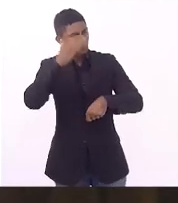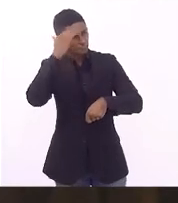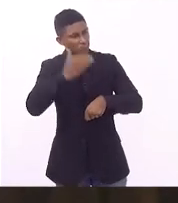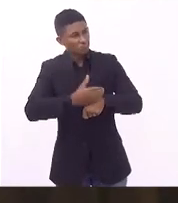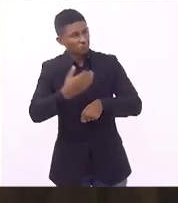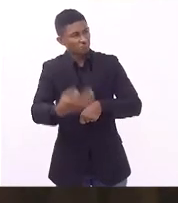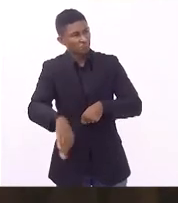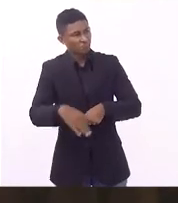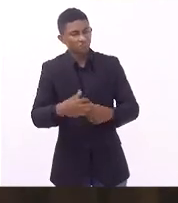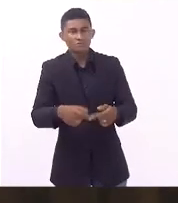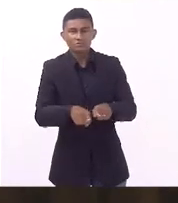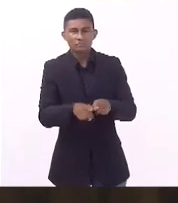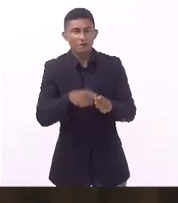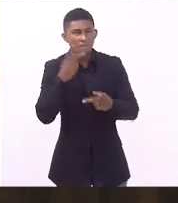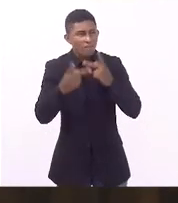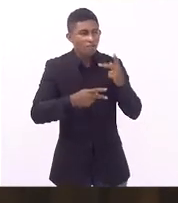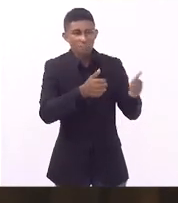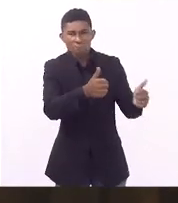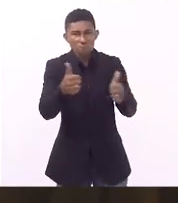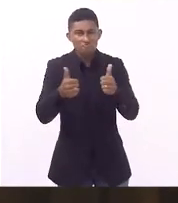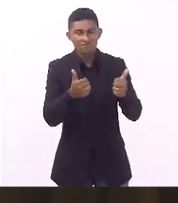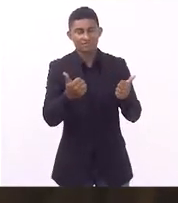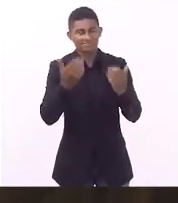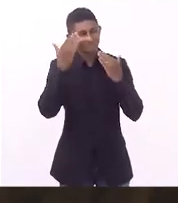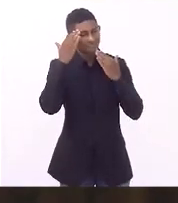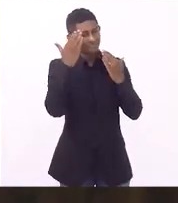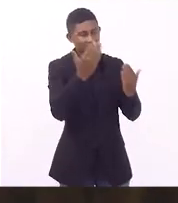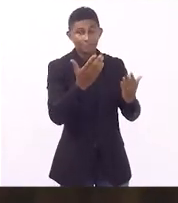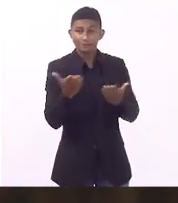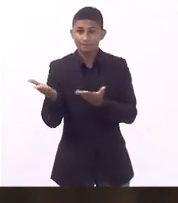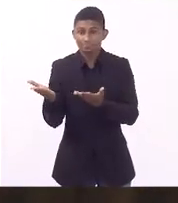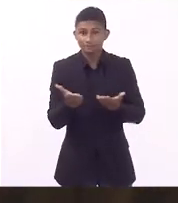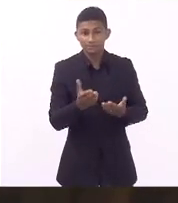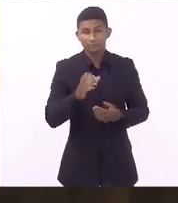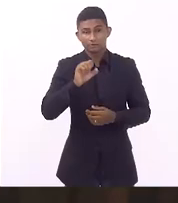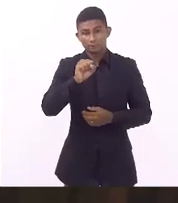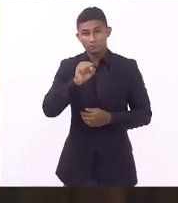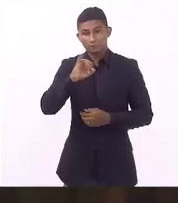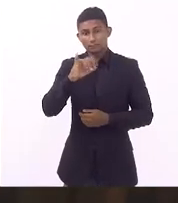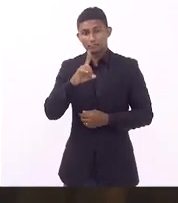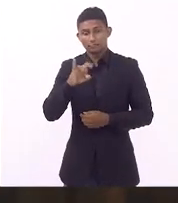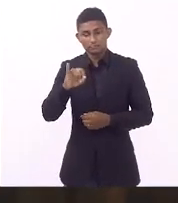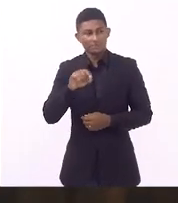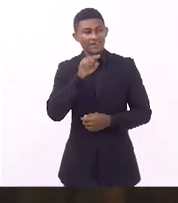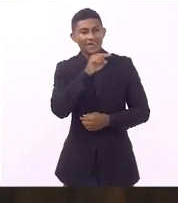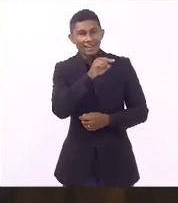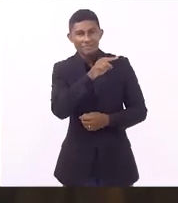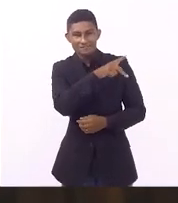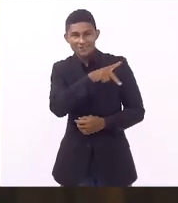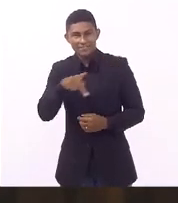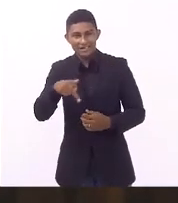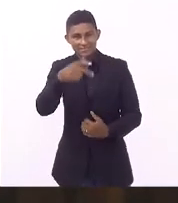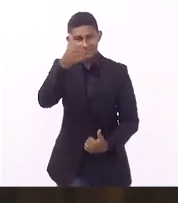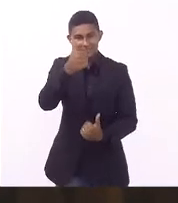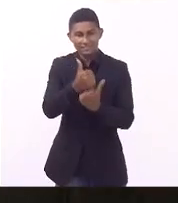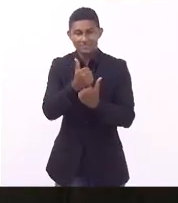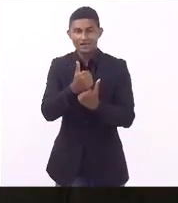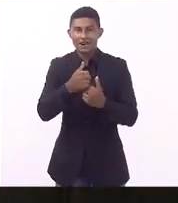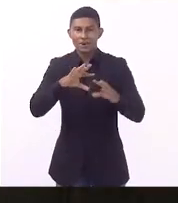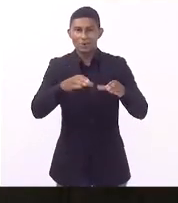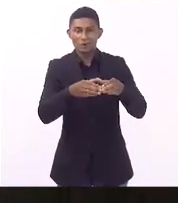falas. Obrigada, Ivan. Passe imediatamente a Cid Benjamin, vice-presidente da ABI. Muito obrigada pela sua presença,